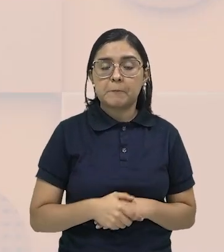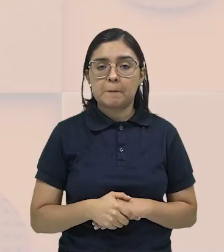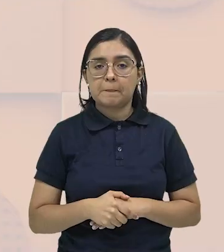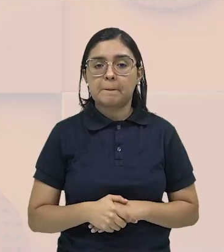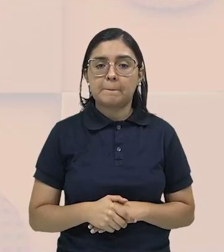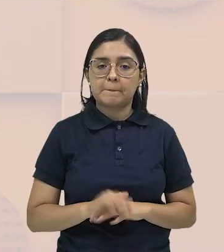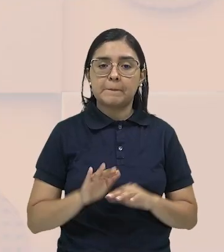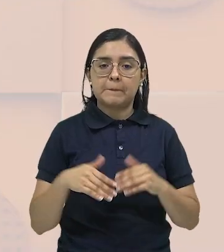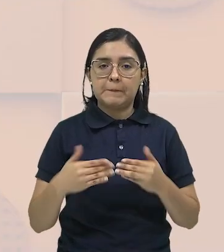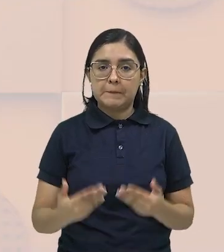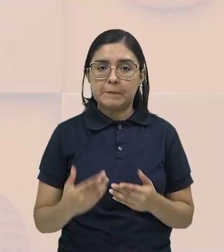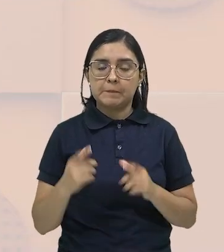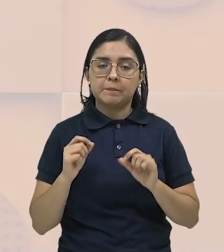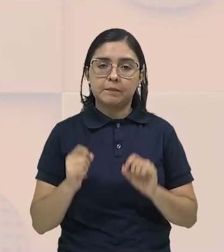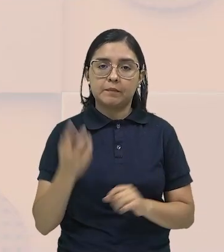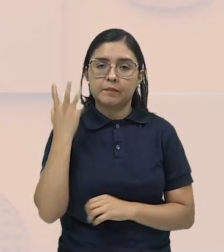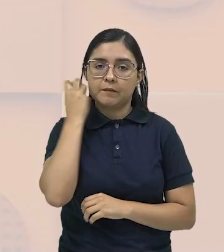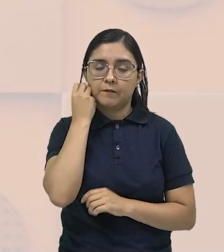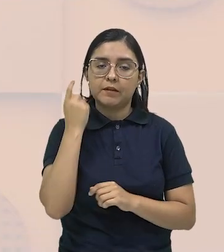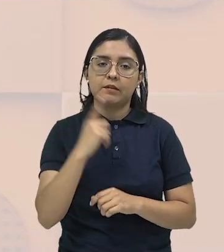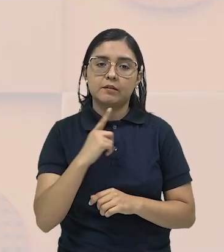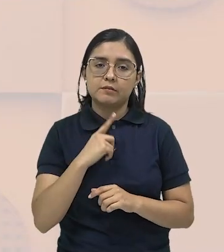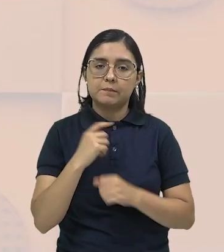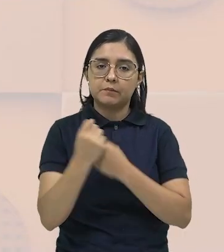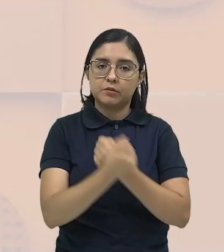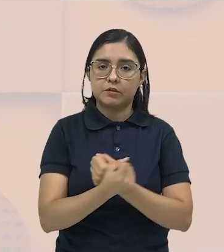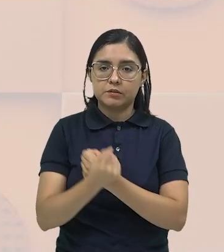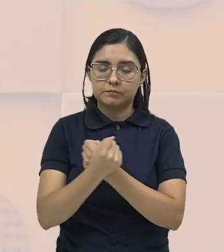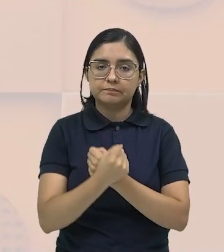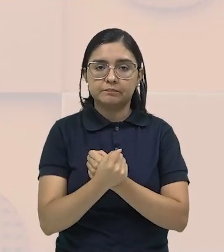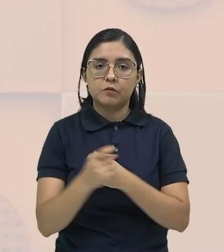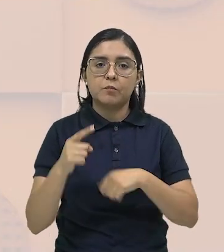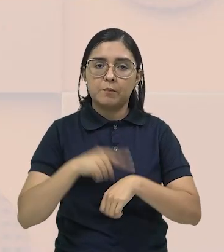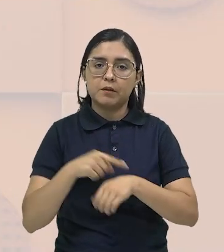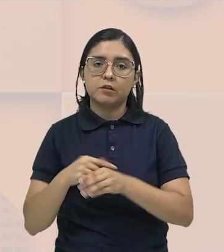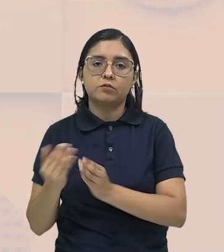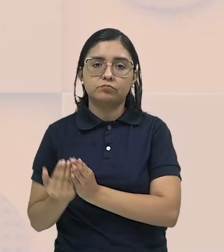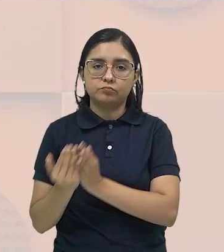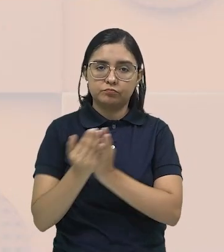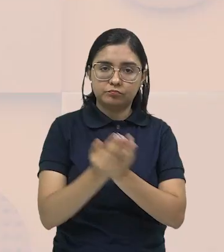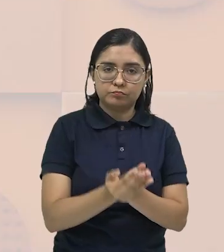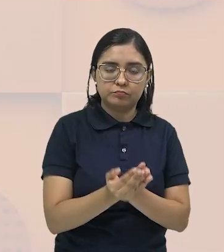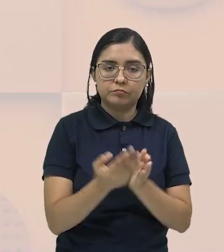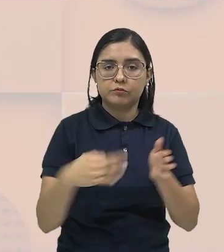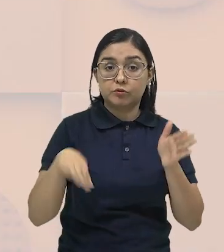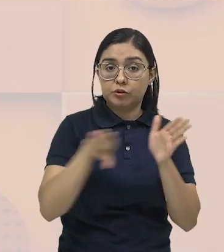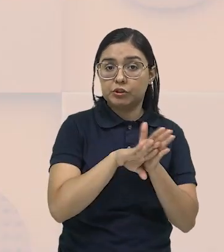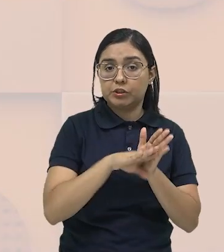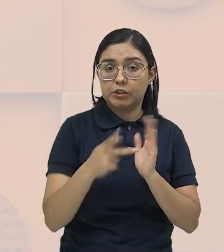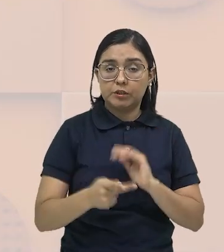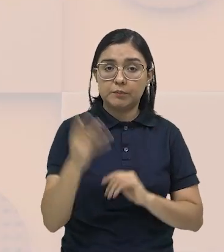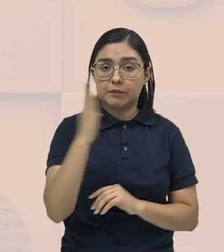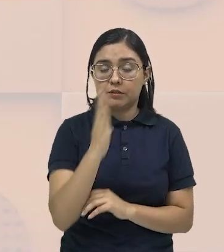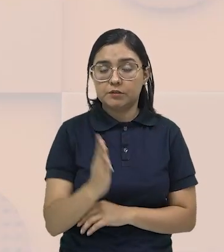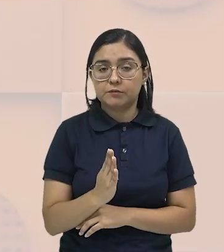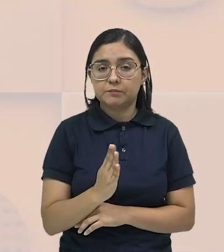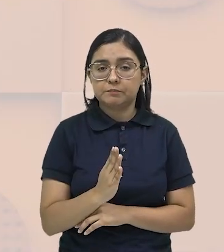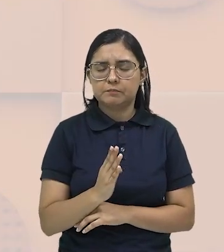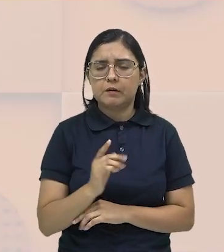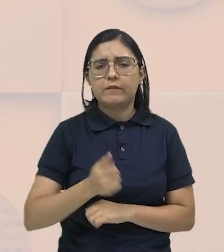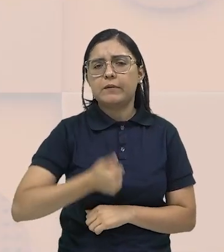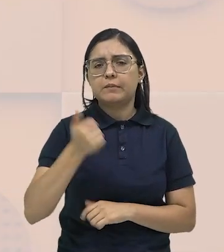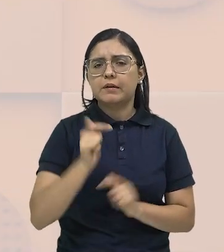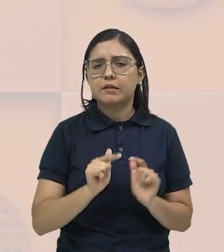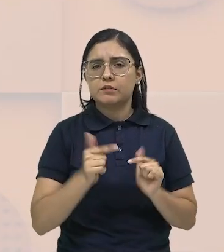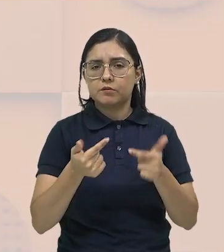e a corte portuguesa terão ao vir para o Brasil. E quando chegam no Brasil, ele vai fazer algumas ações. A primeira ação que a